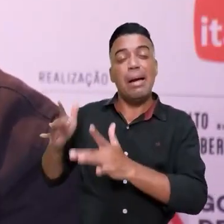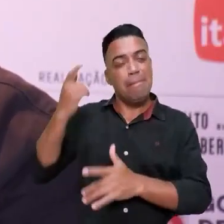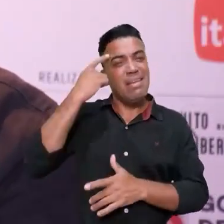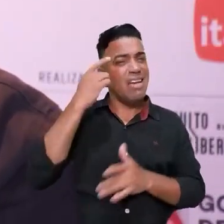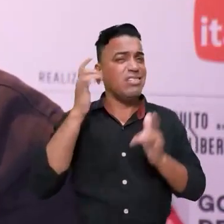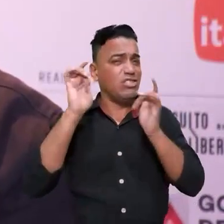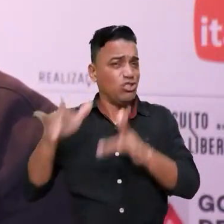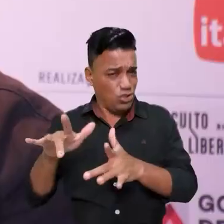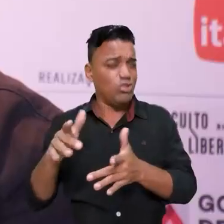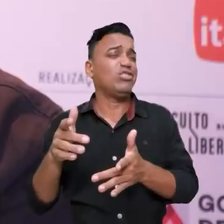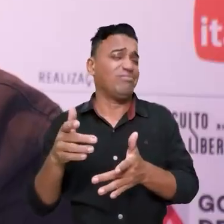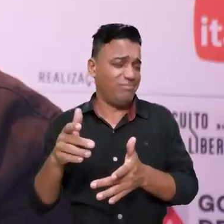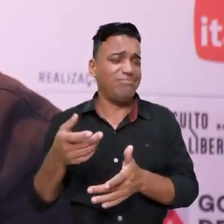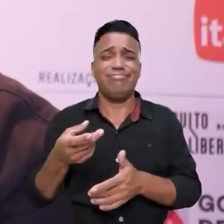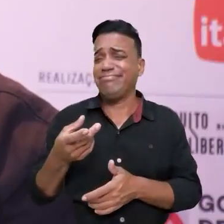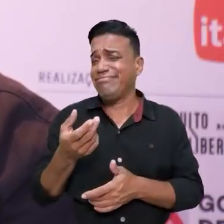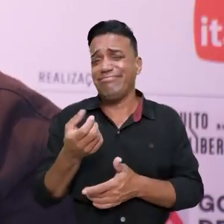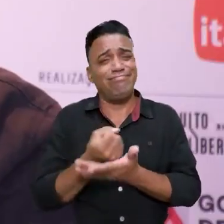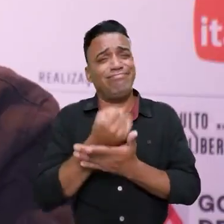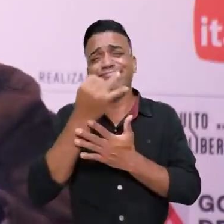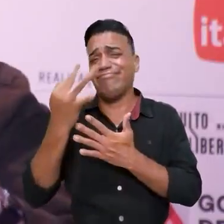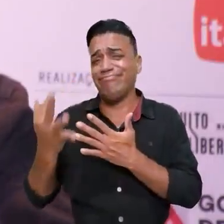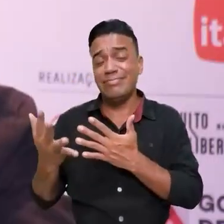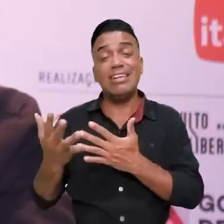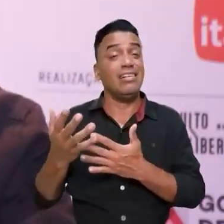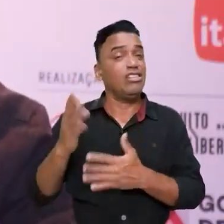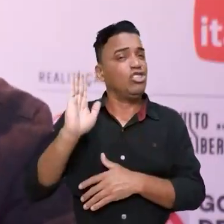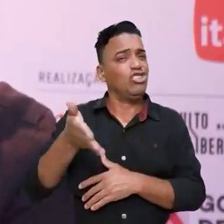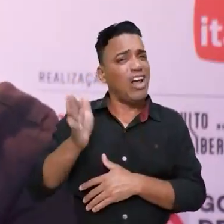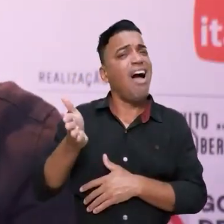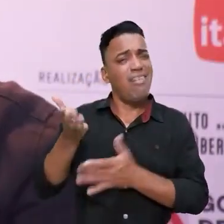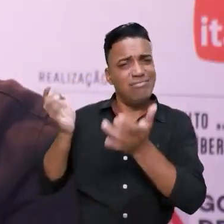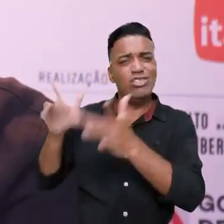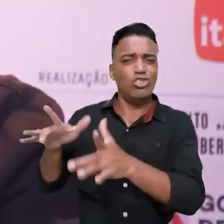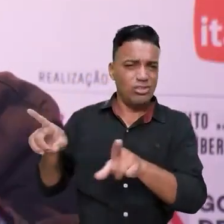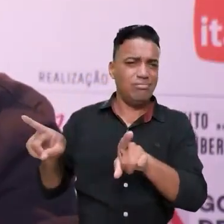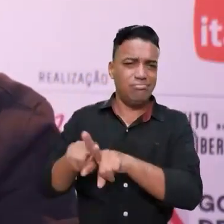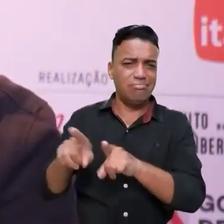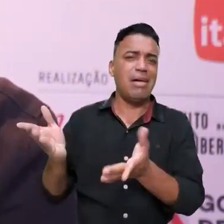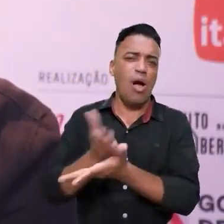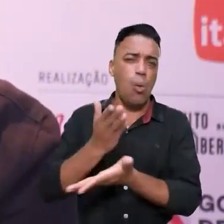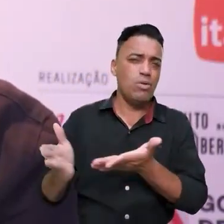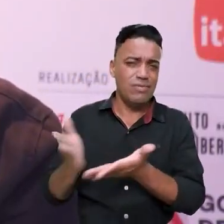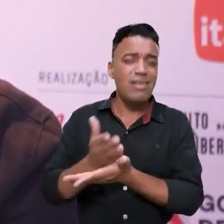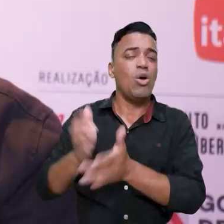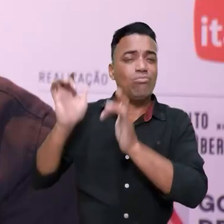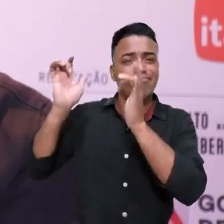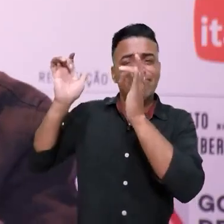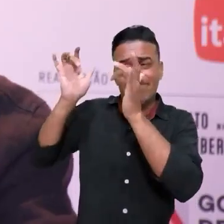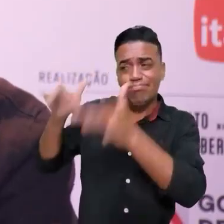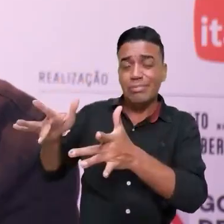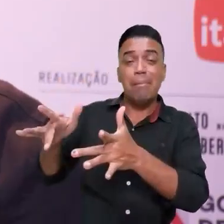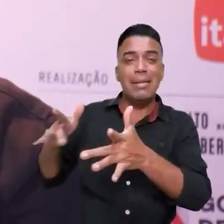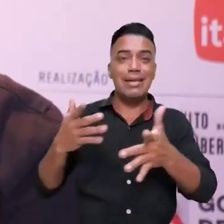desistir, sim, muitas vezes. Muitas vezes. Aliás, eu já desisti. Por vezes eu desisti. Né?